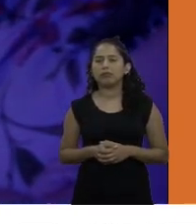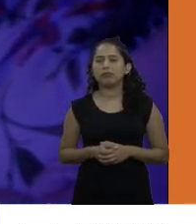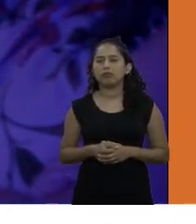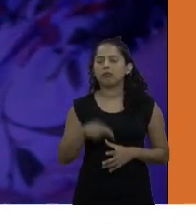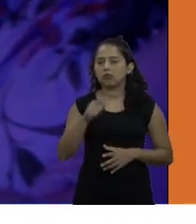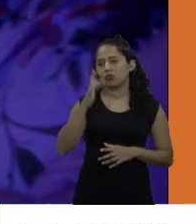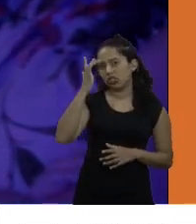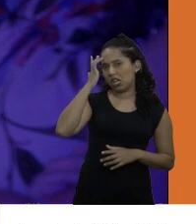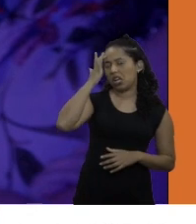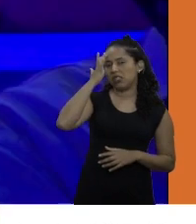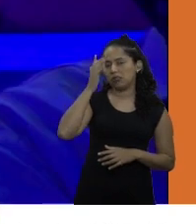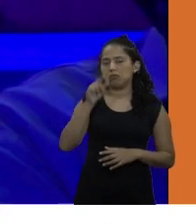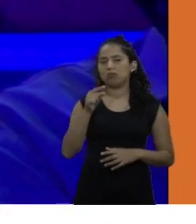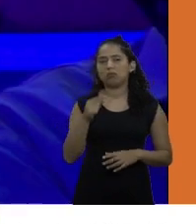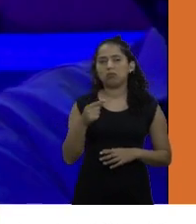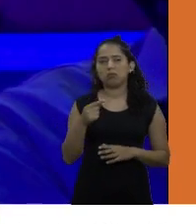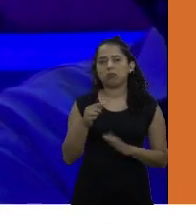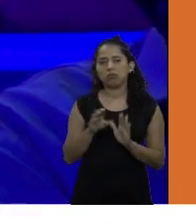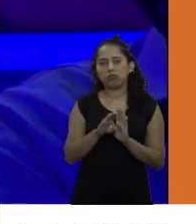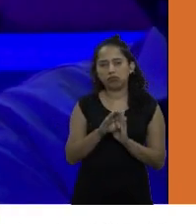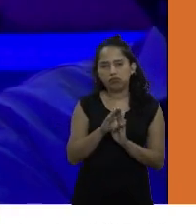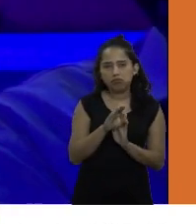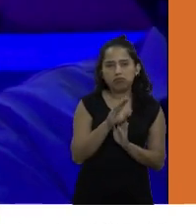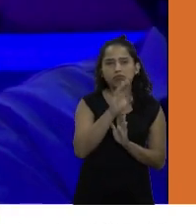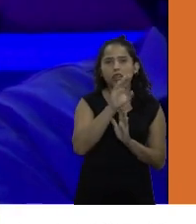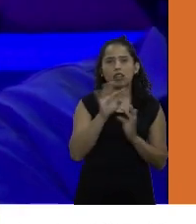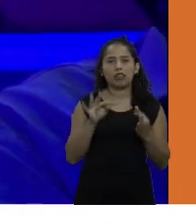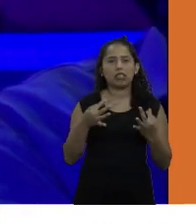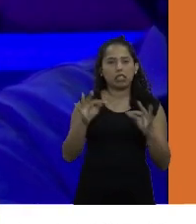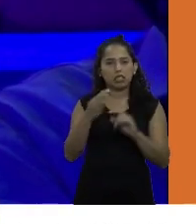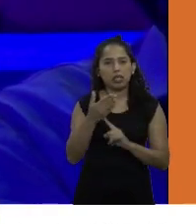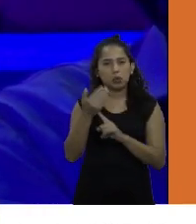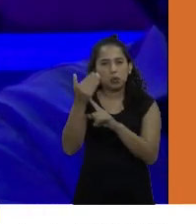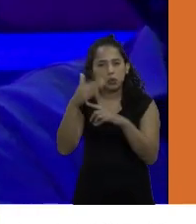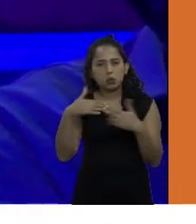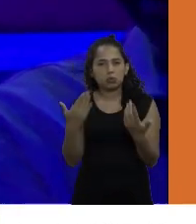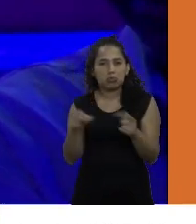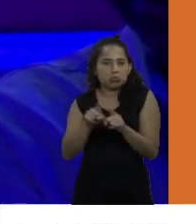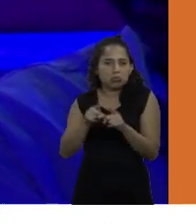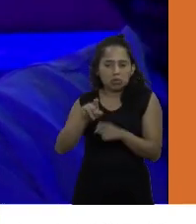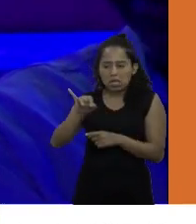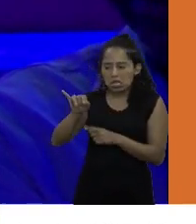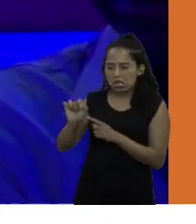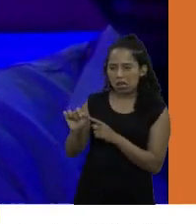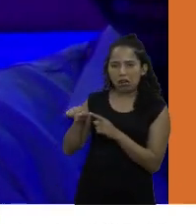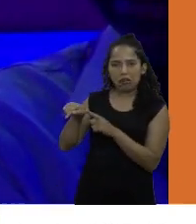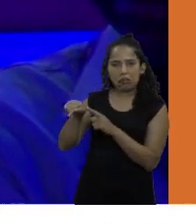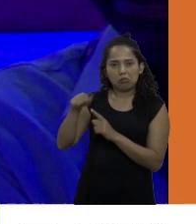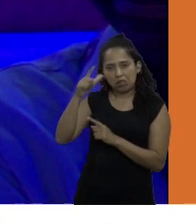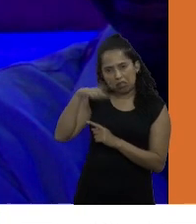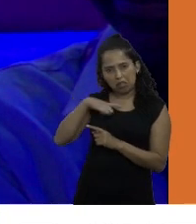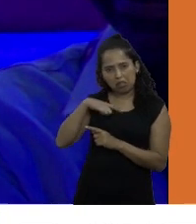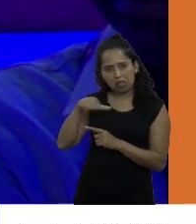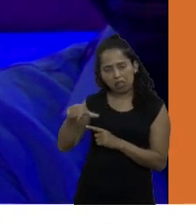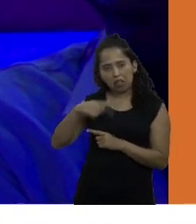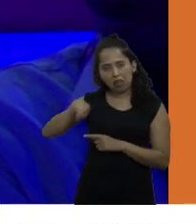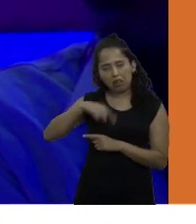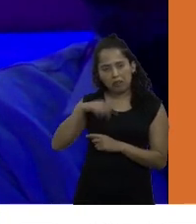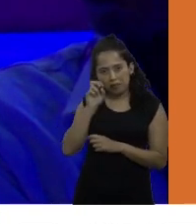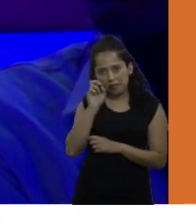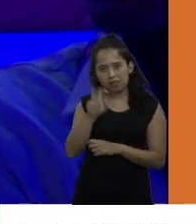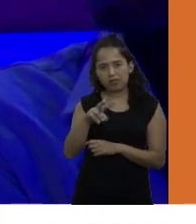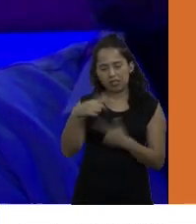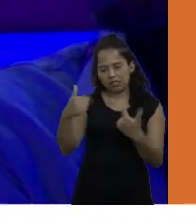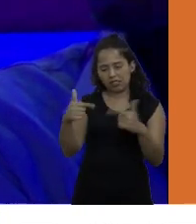com o aumento, né, das tecnologias e, consequentemente, da inteligência artificial, como a gente está vendo, o trabalho